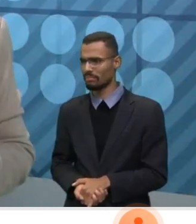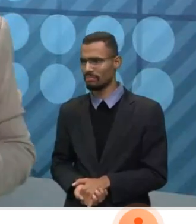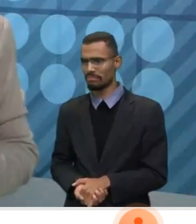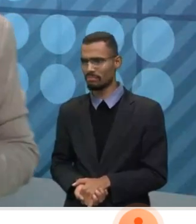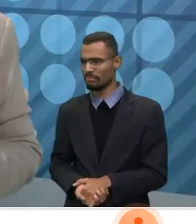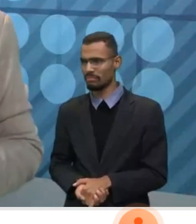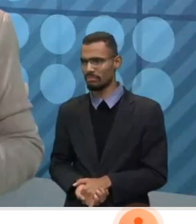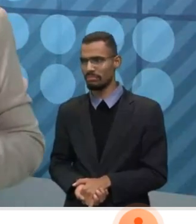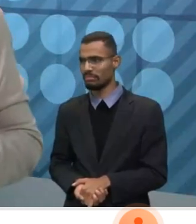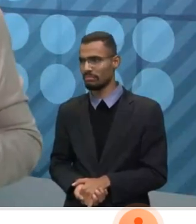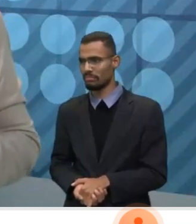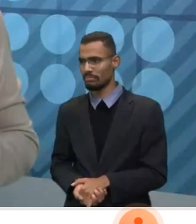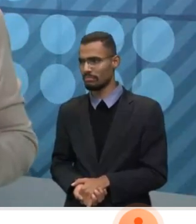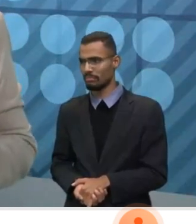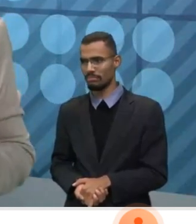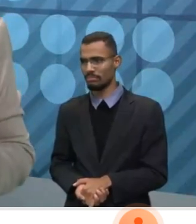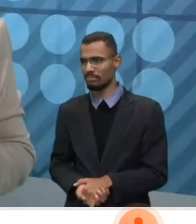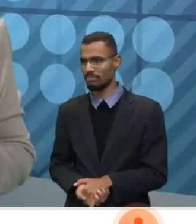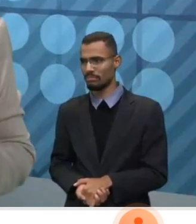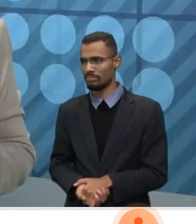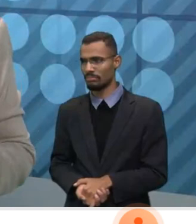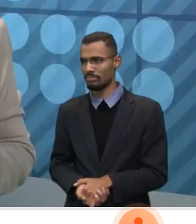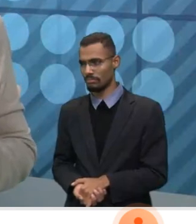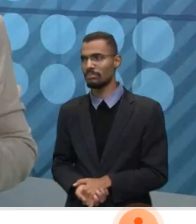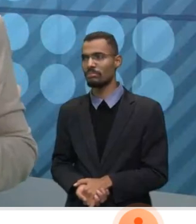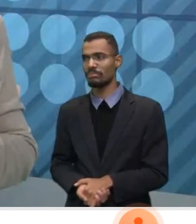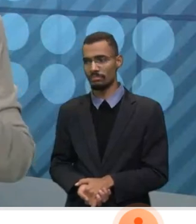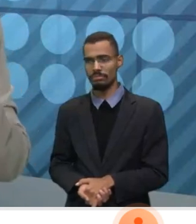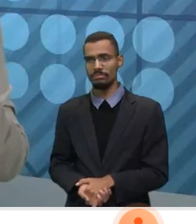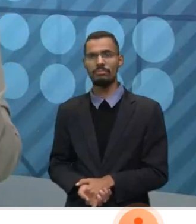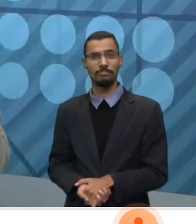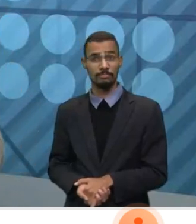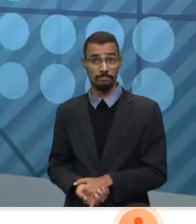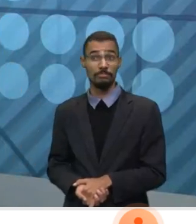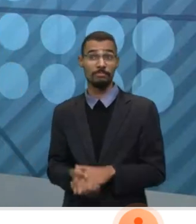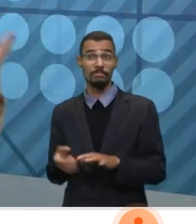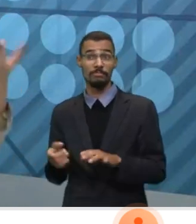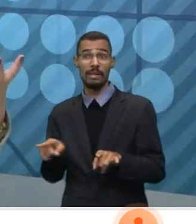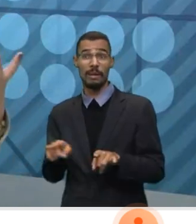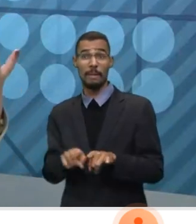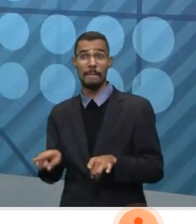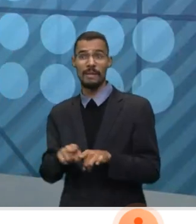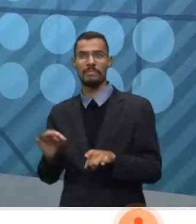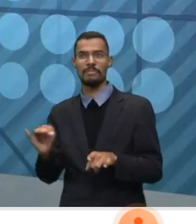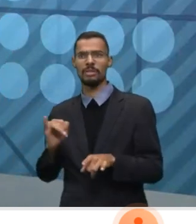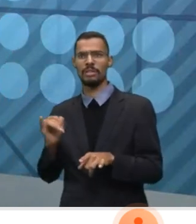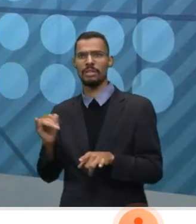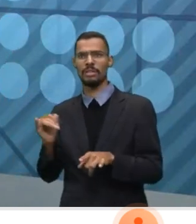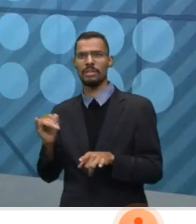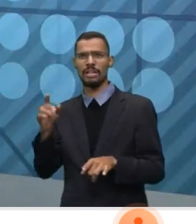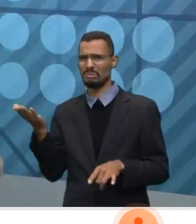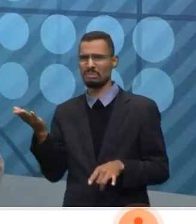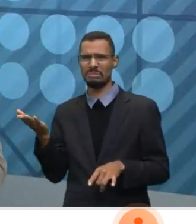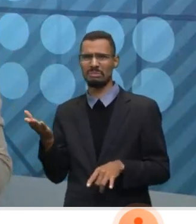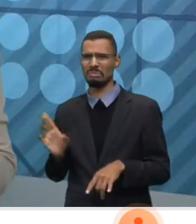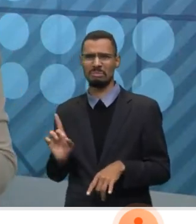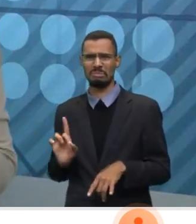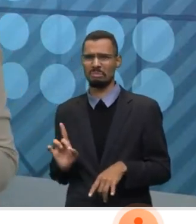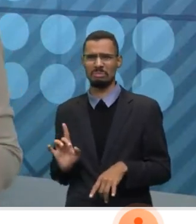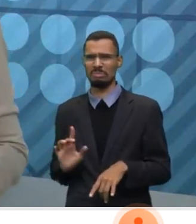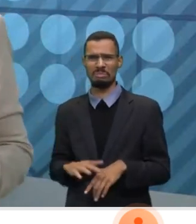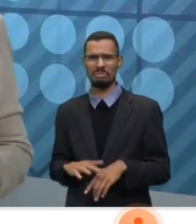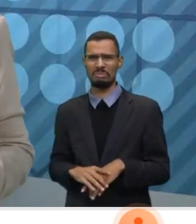Tá? Ou gato não gosta. Repete aquilo que seria o tópico, né? Gato não